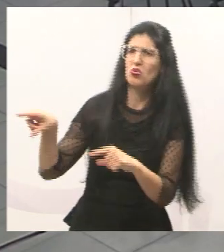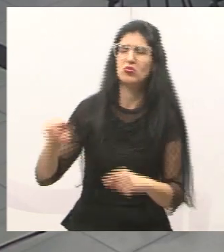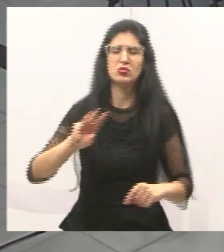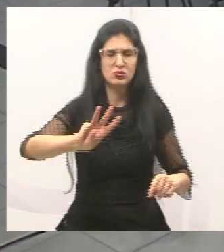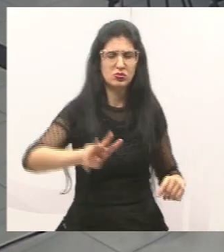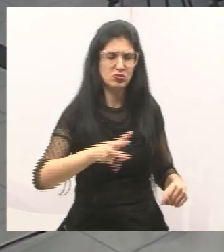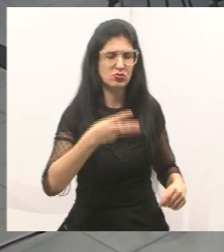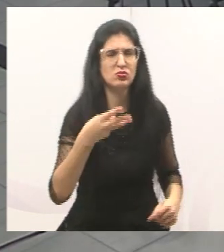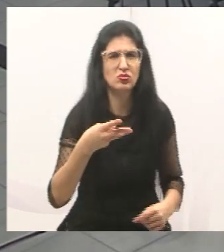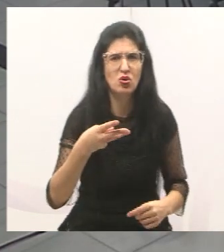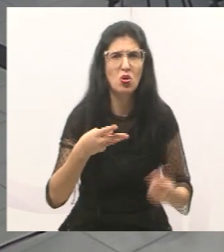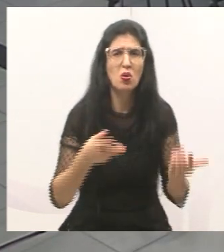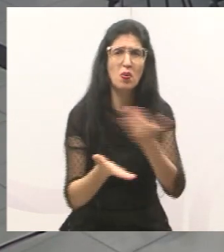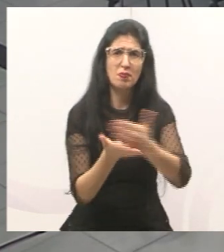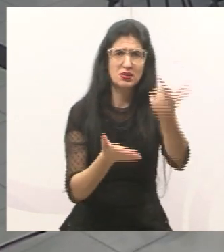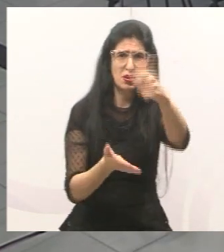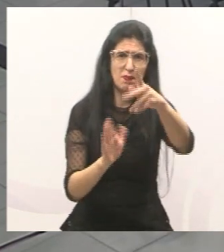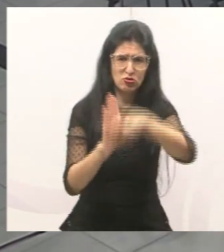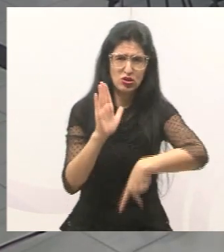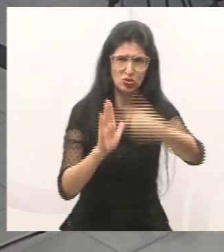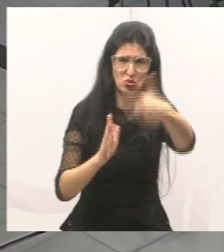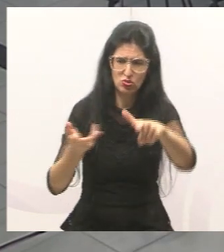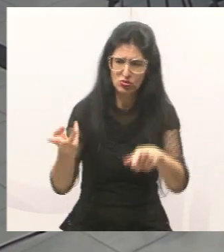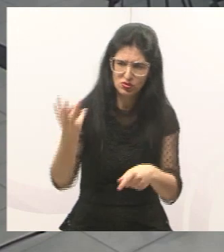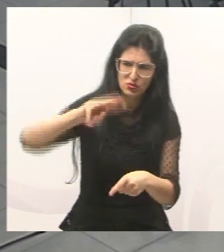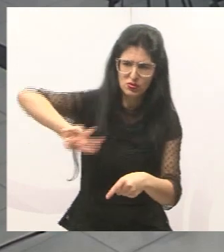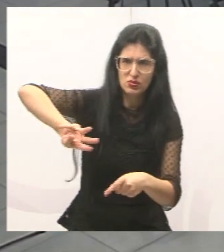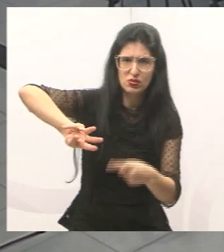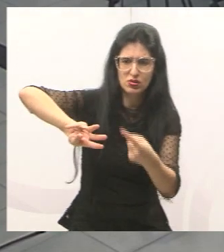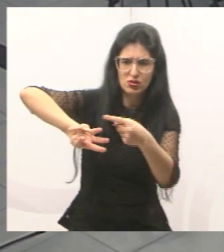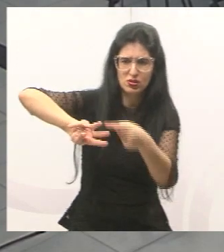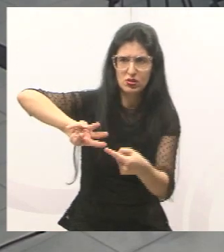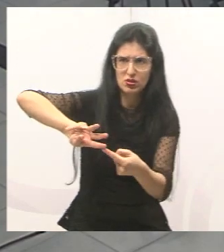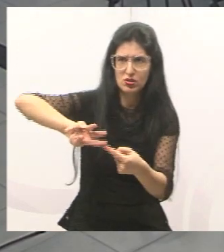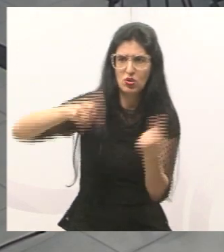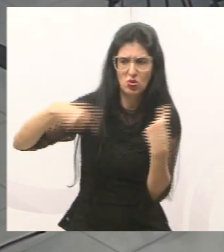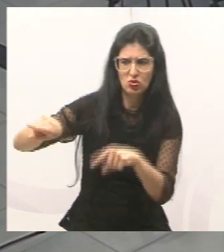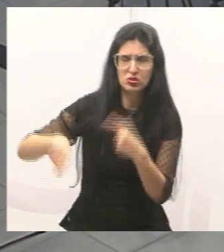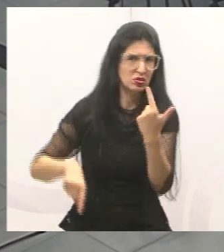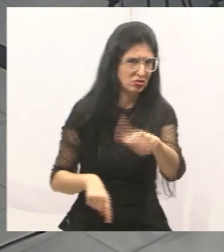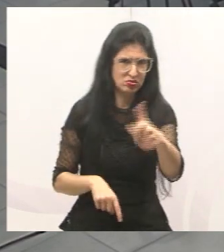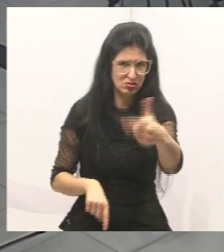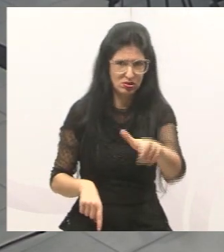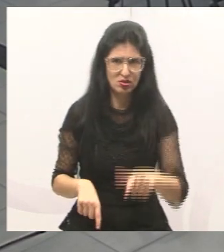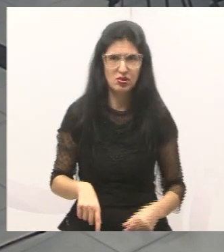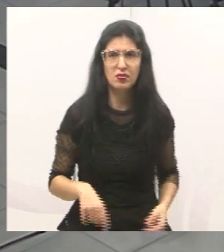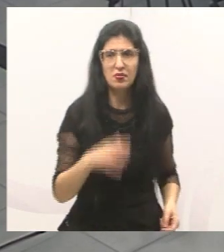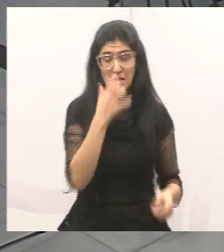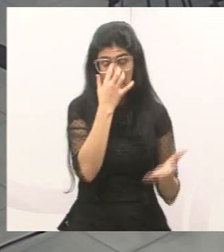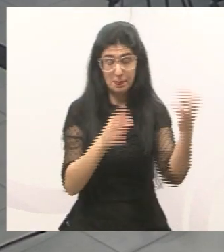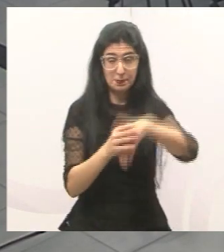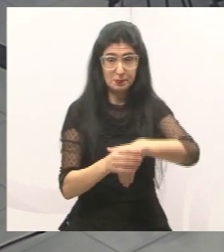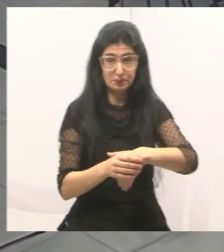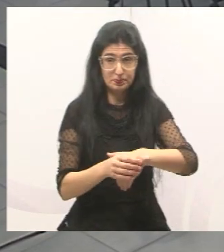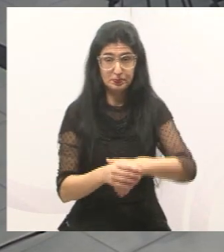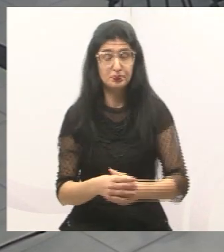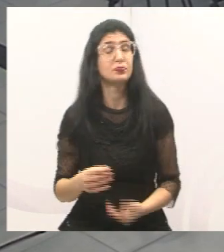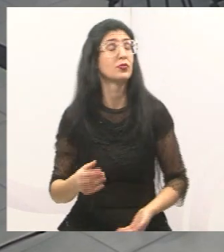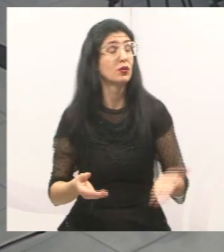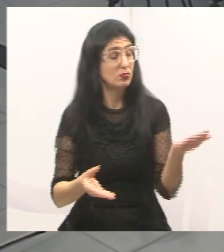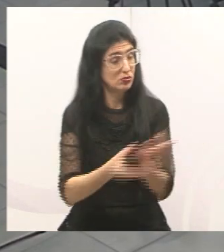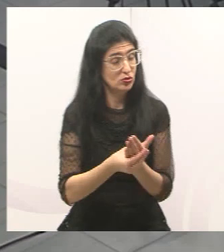dia. Não havendo nenhum vereador contrário, passaremos então à votação desse